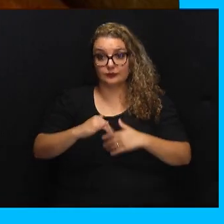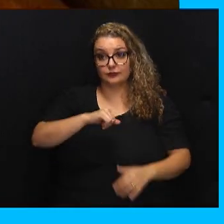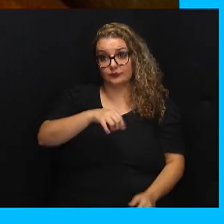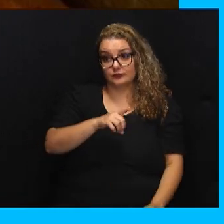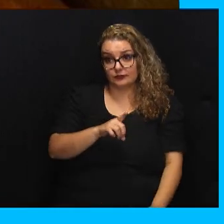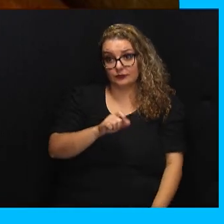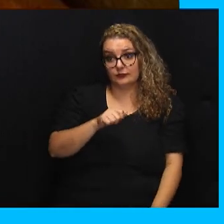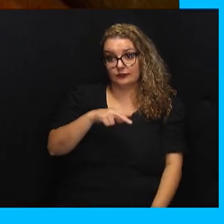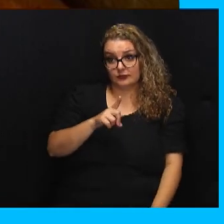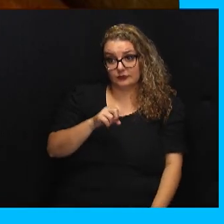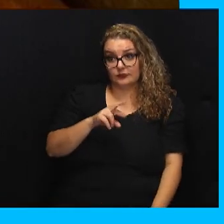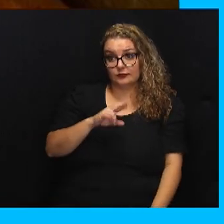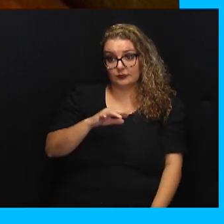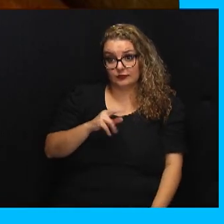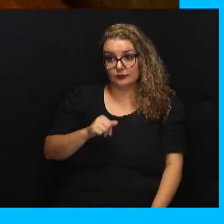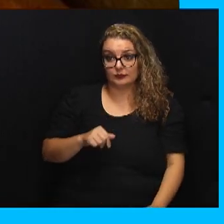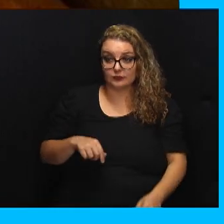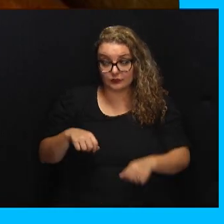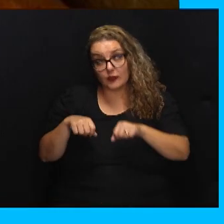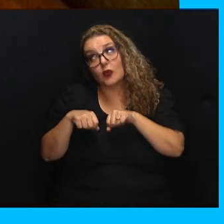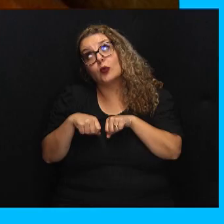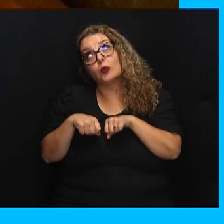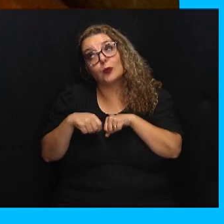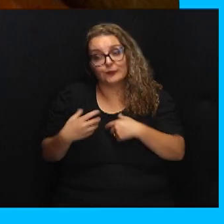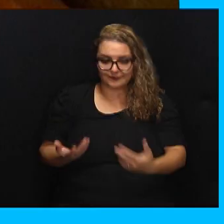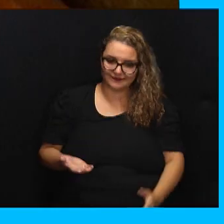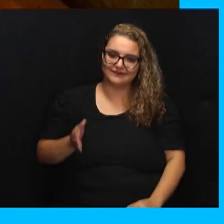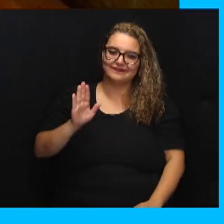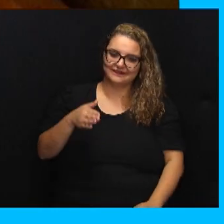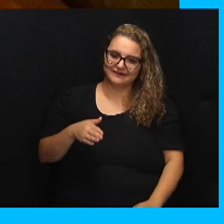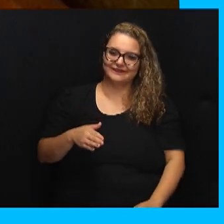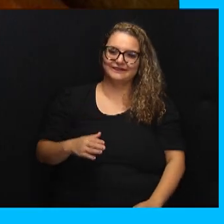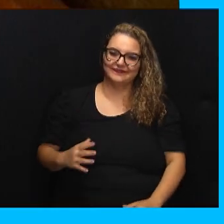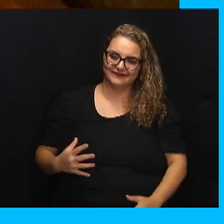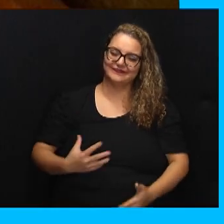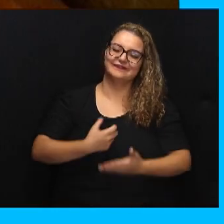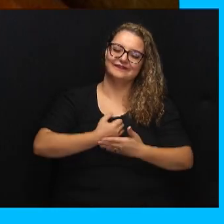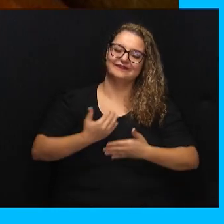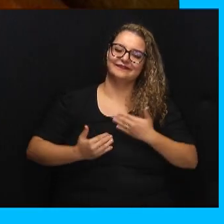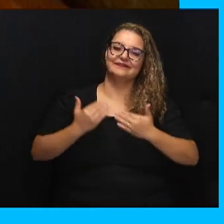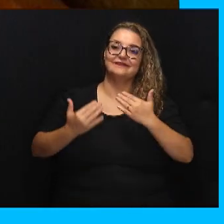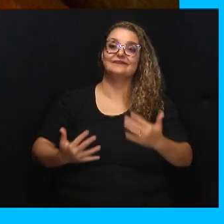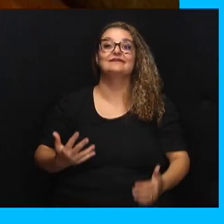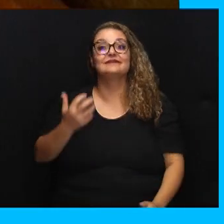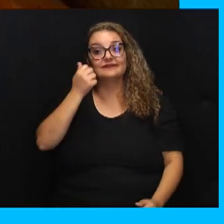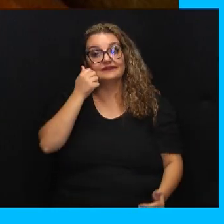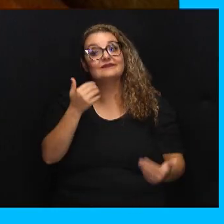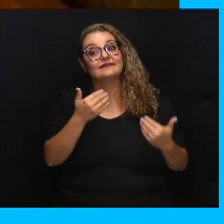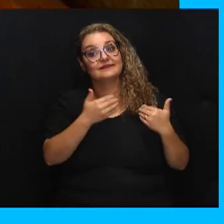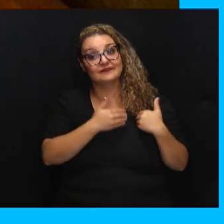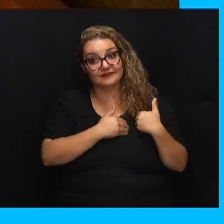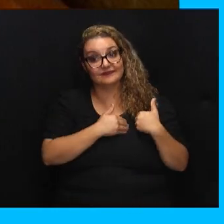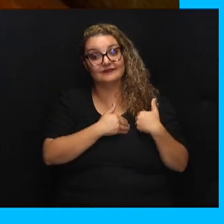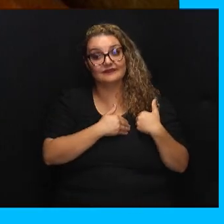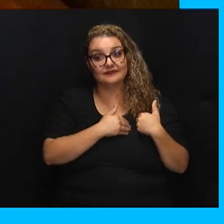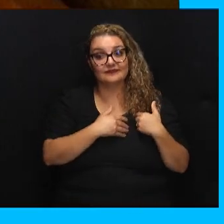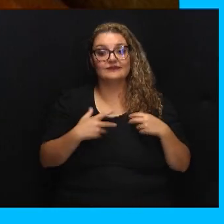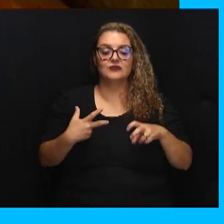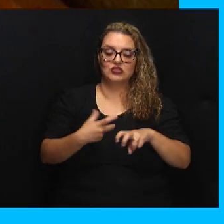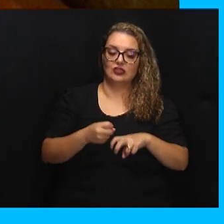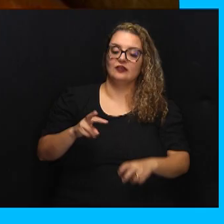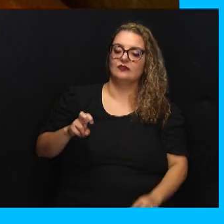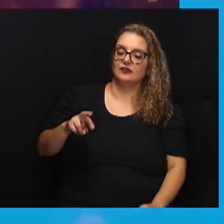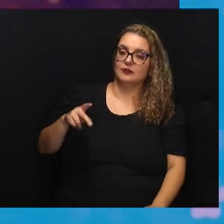das Andorinhas. Agora, já recuperado, pode ser adotado com responsabilidade. Está